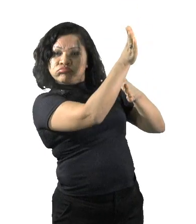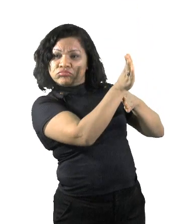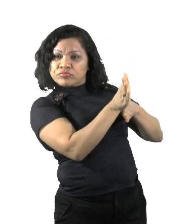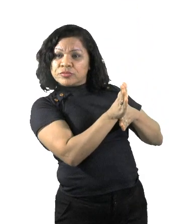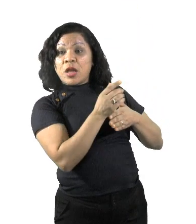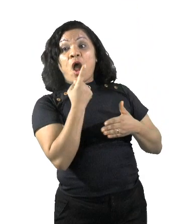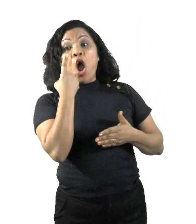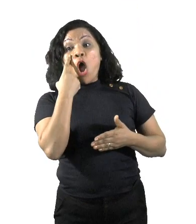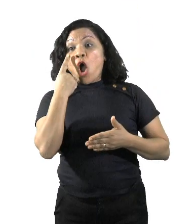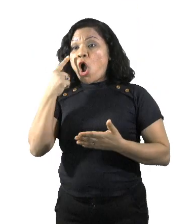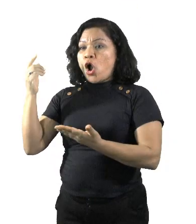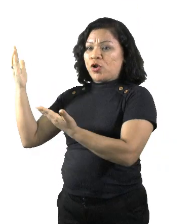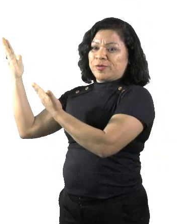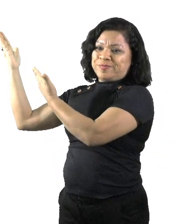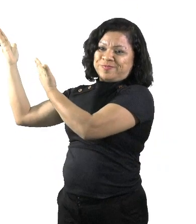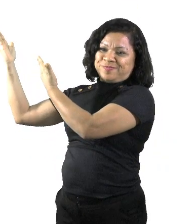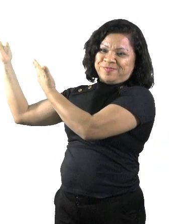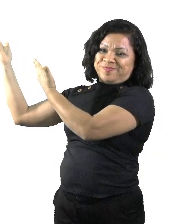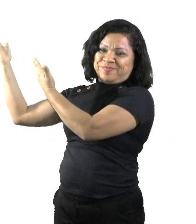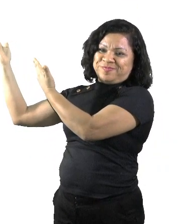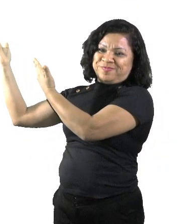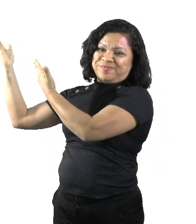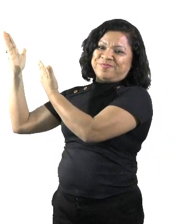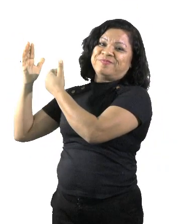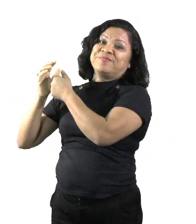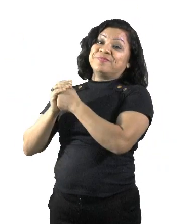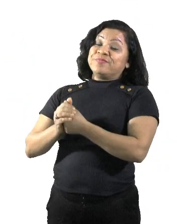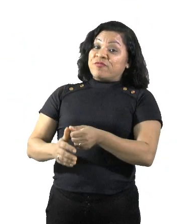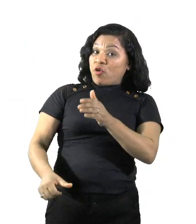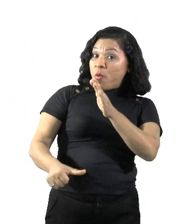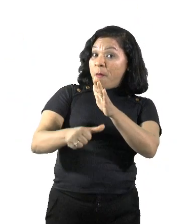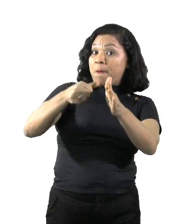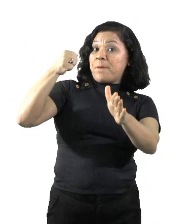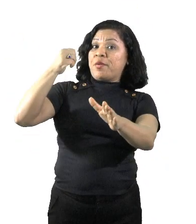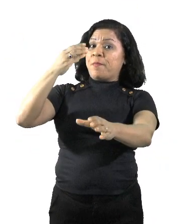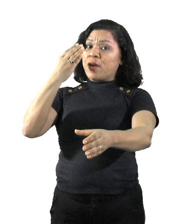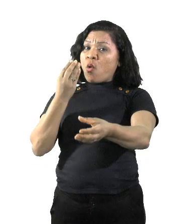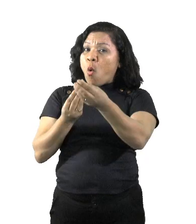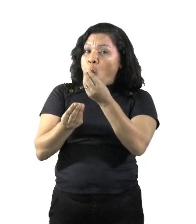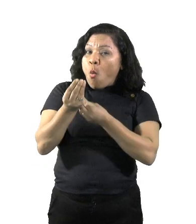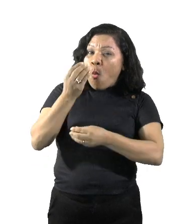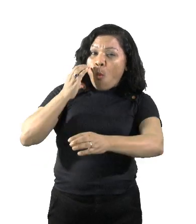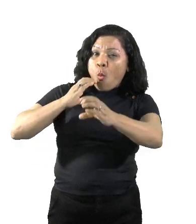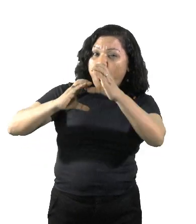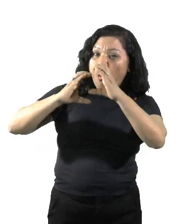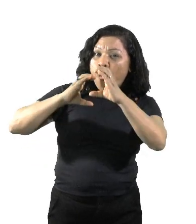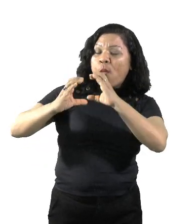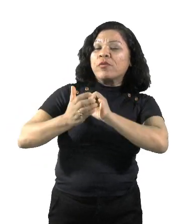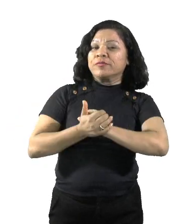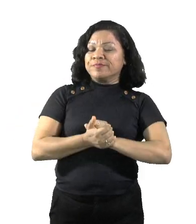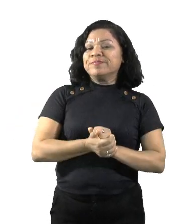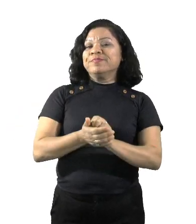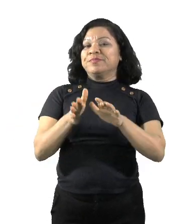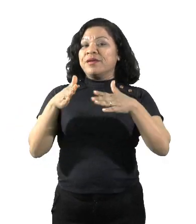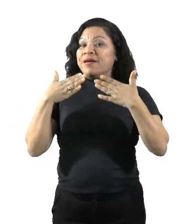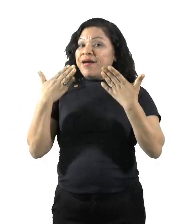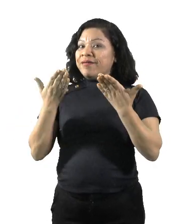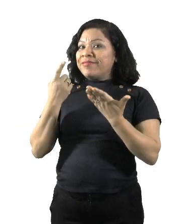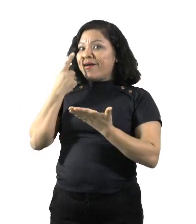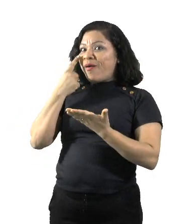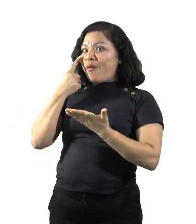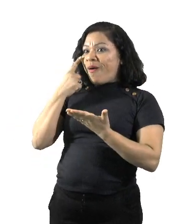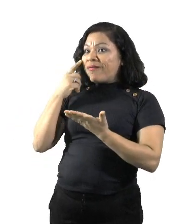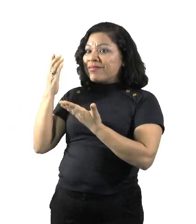artes rupestres. Foram os primeiros meios de comunicação. Olha que interessante as gravuras que eles conseguiam